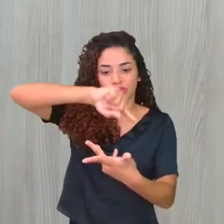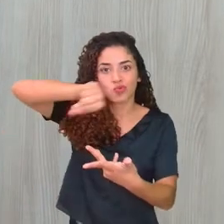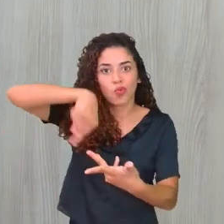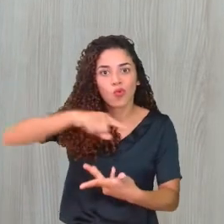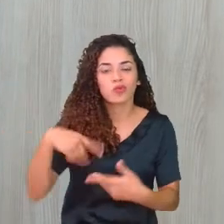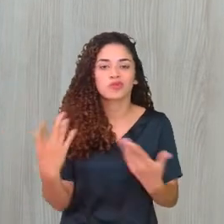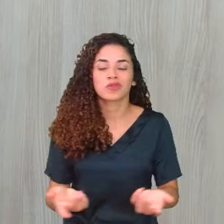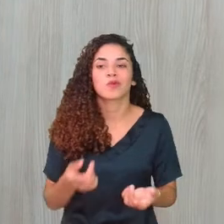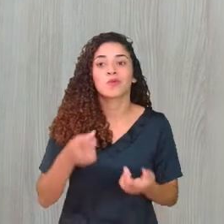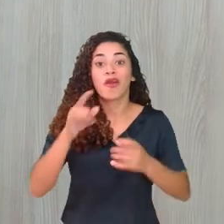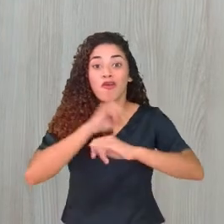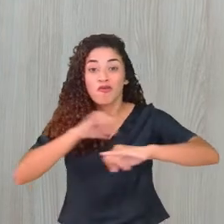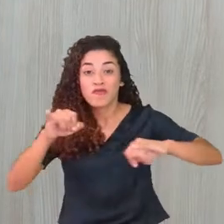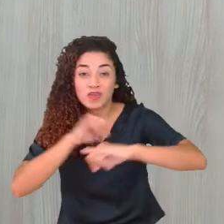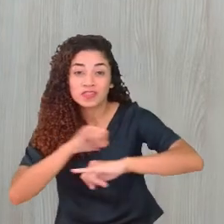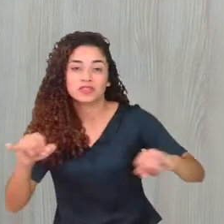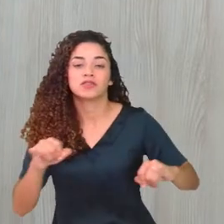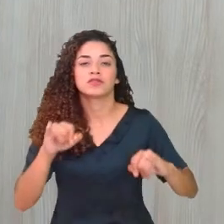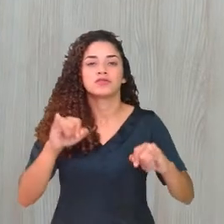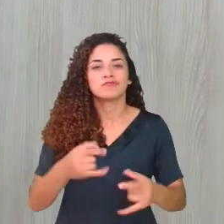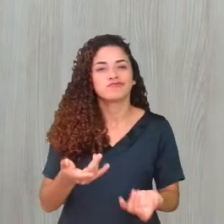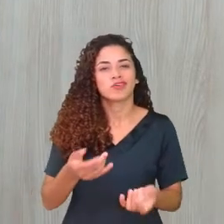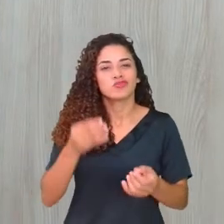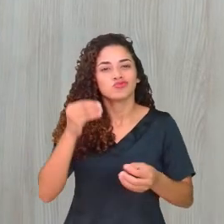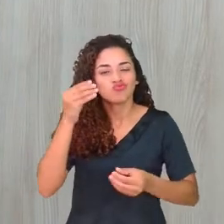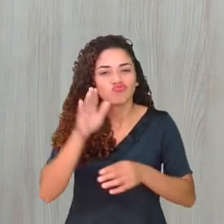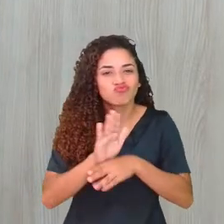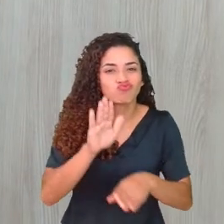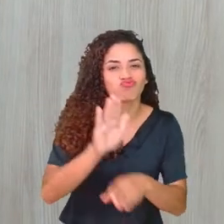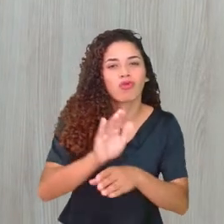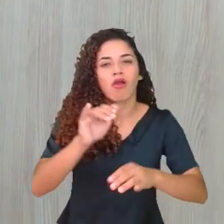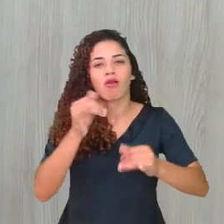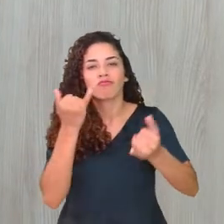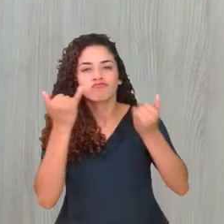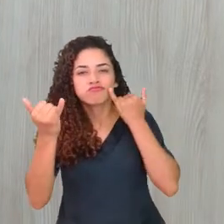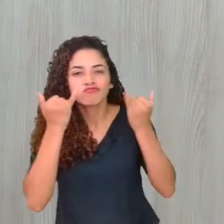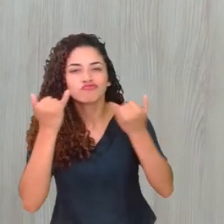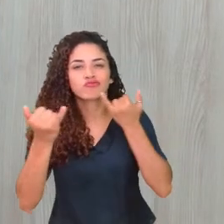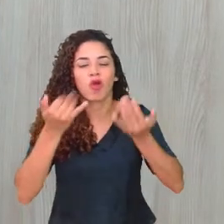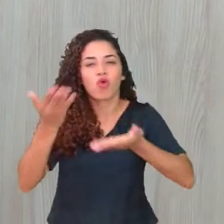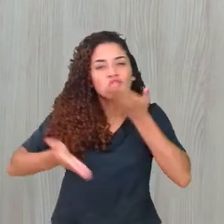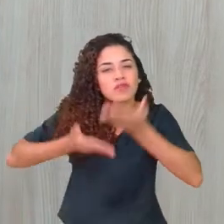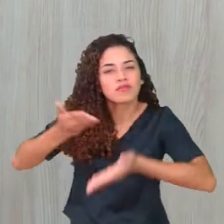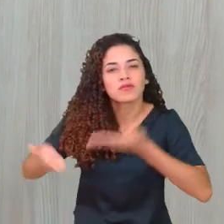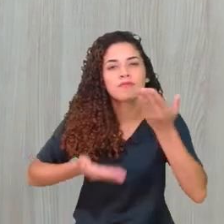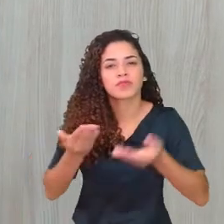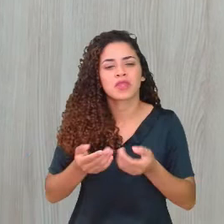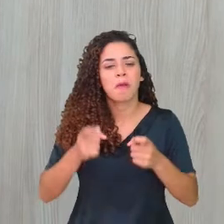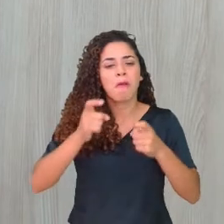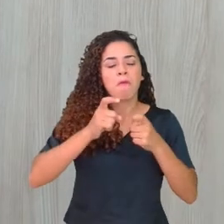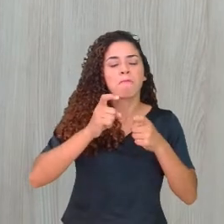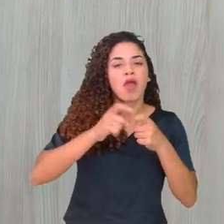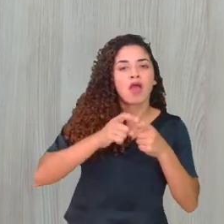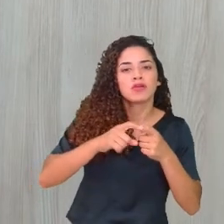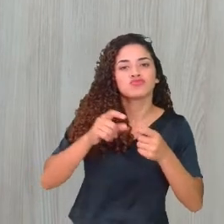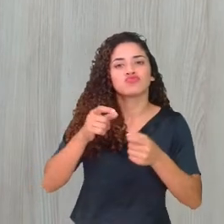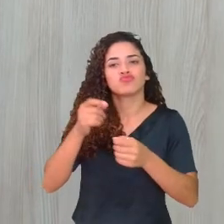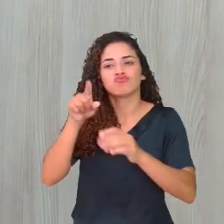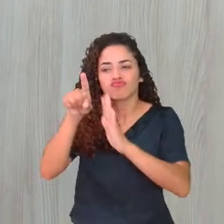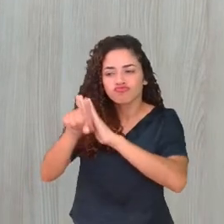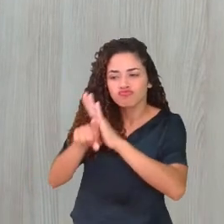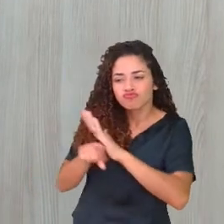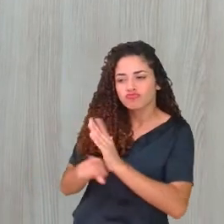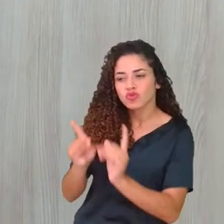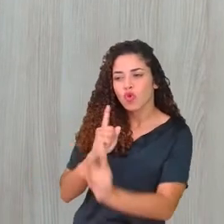para conscientizar a questão de prevenção, informar o tratamento, quem pode dar o diagnóstico. Então, que nós